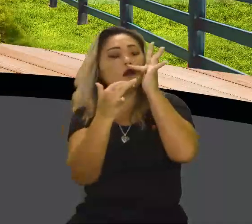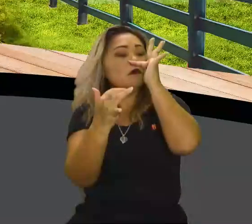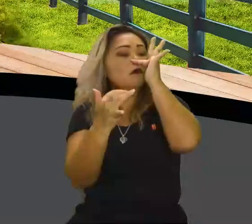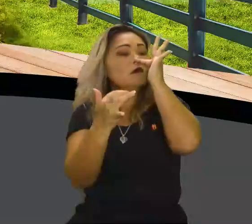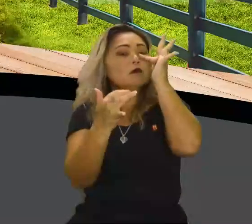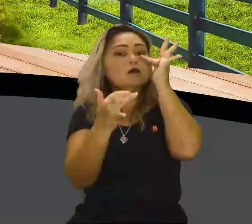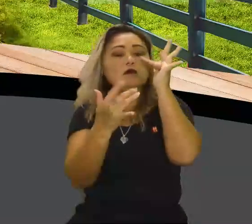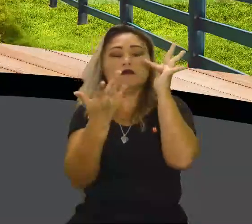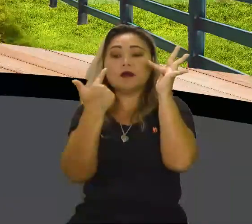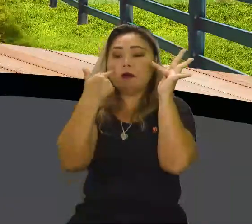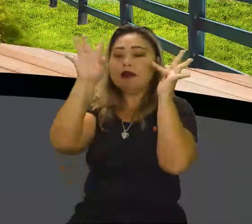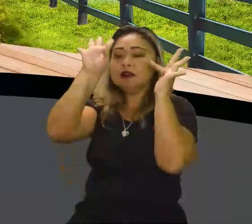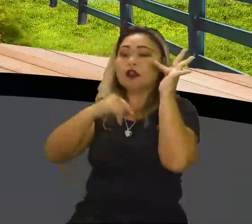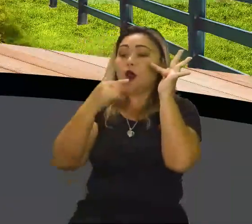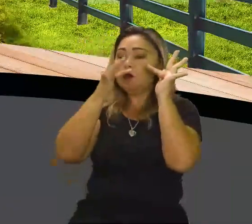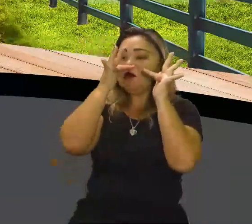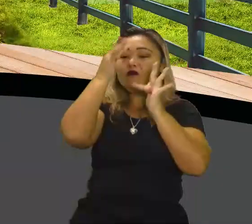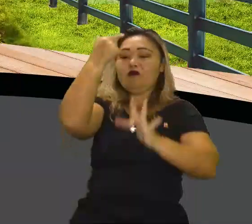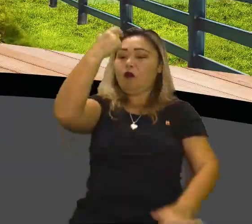que o tio é uma flor.